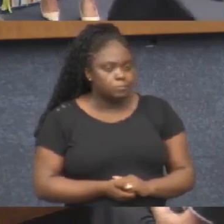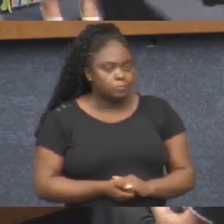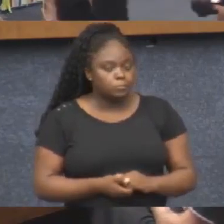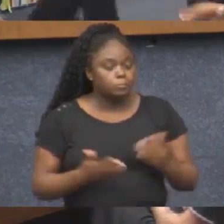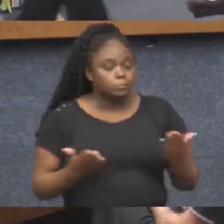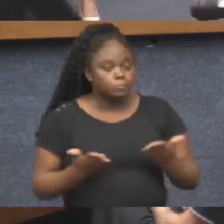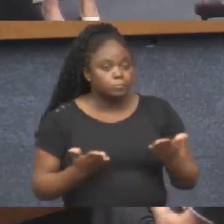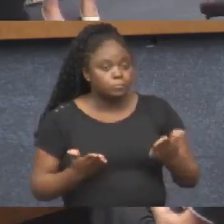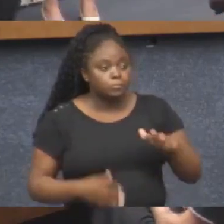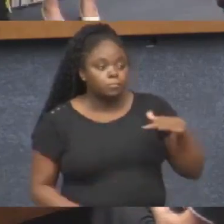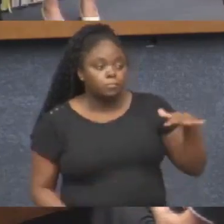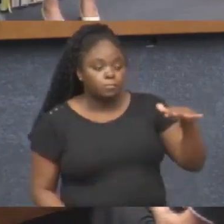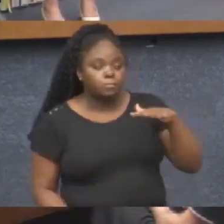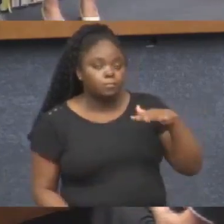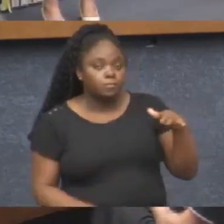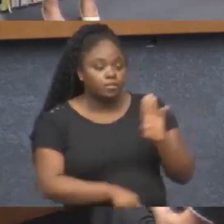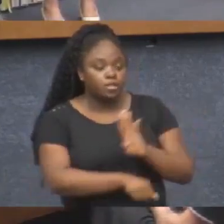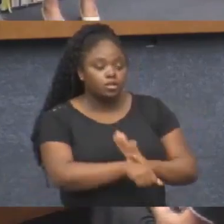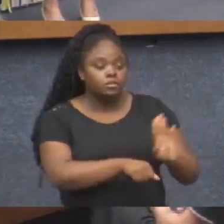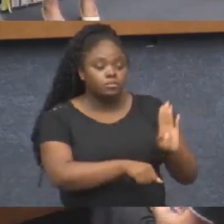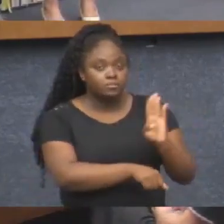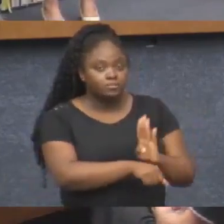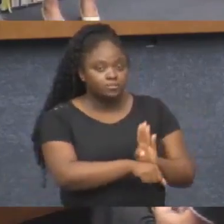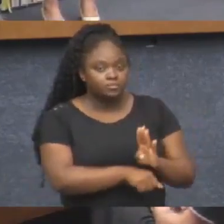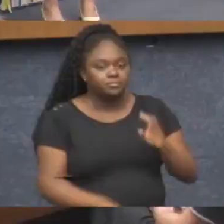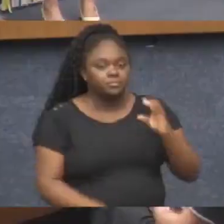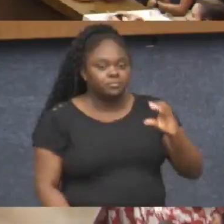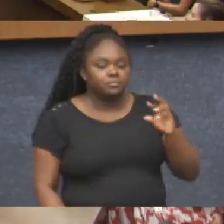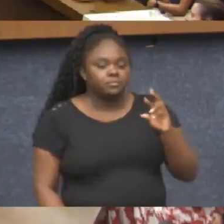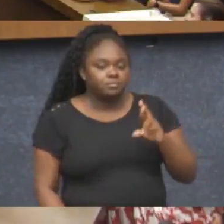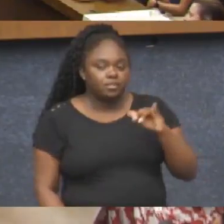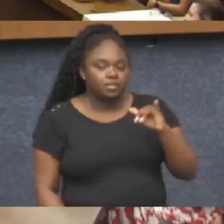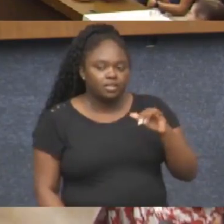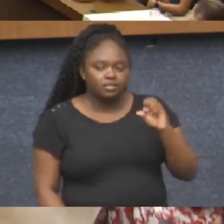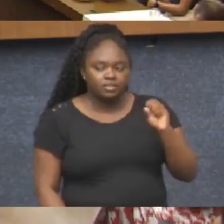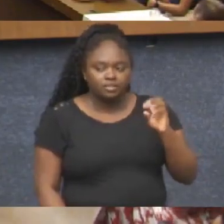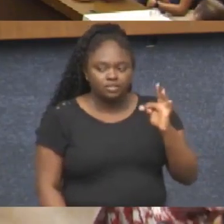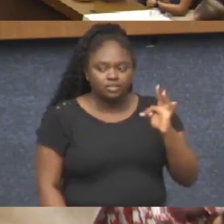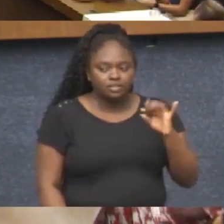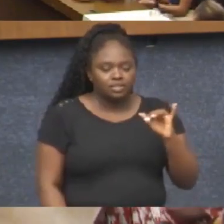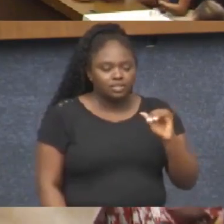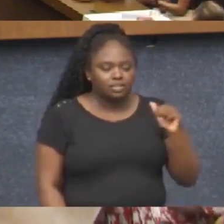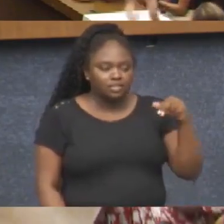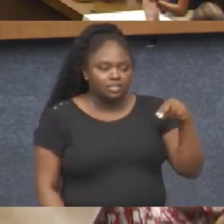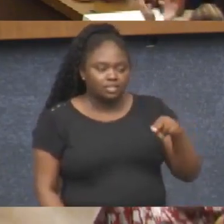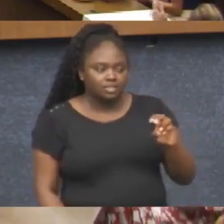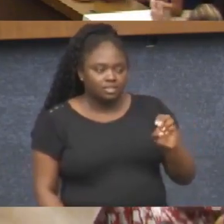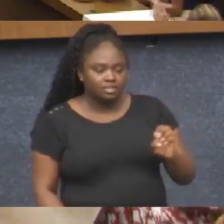Agora vamos para a Regional Barreiro, Cristiane Graziella Faria Soli.